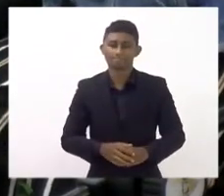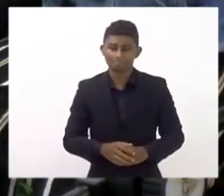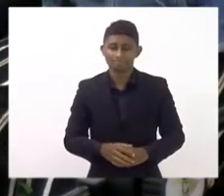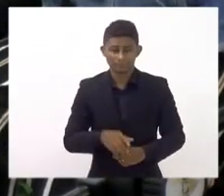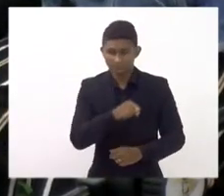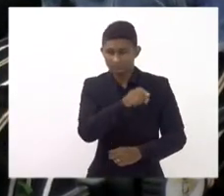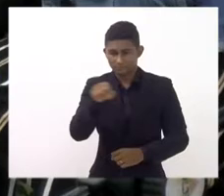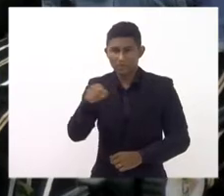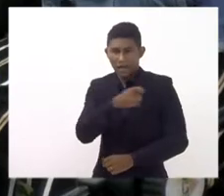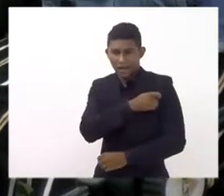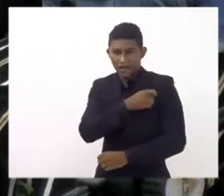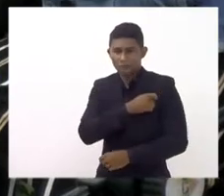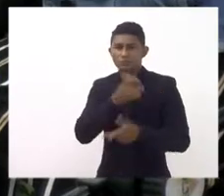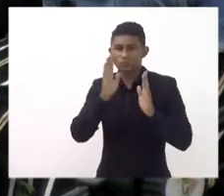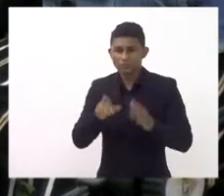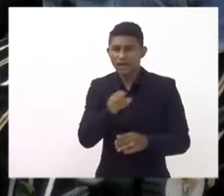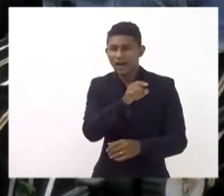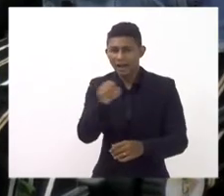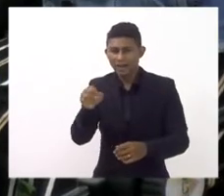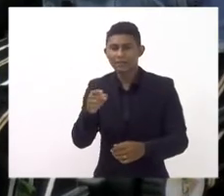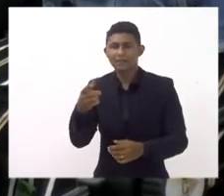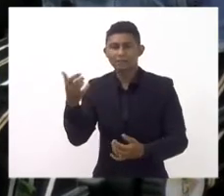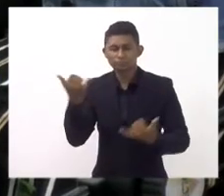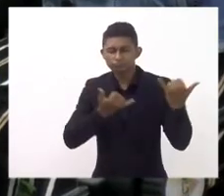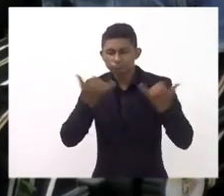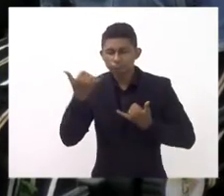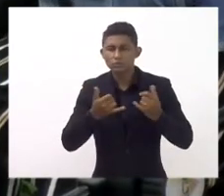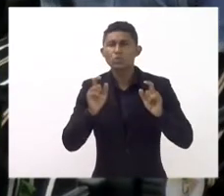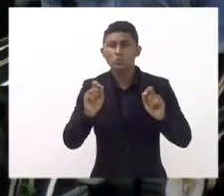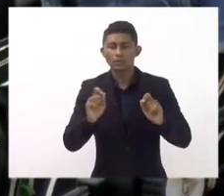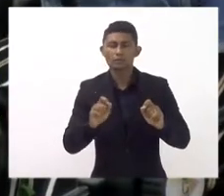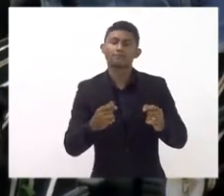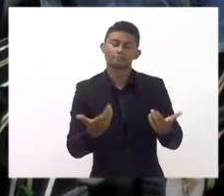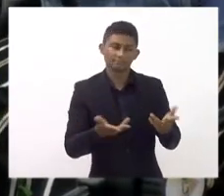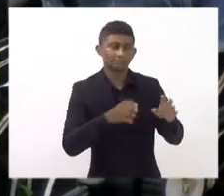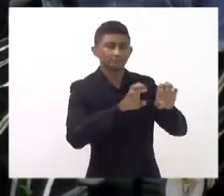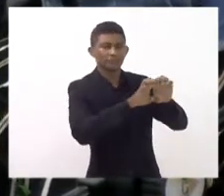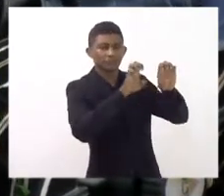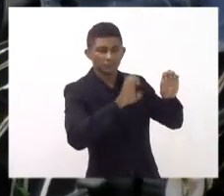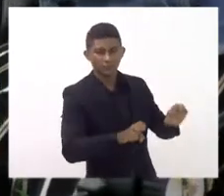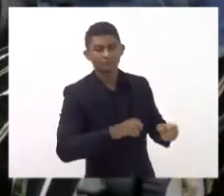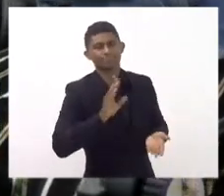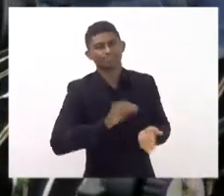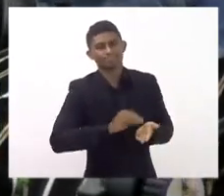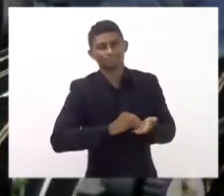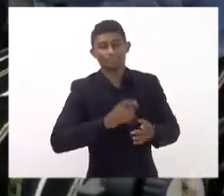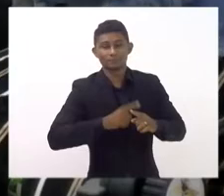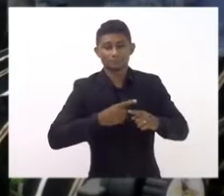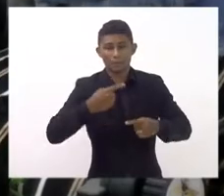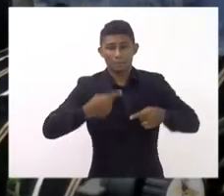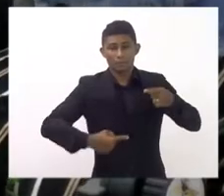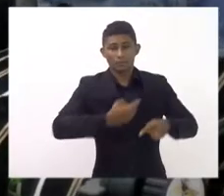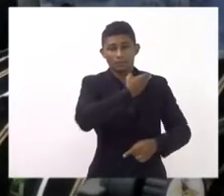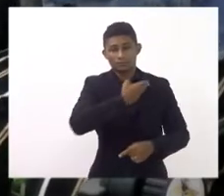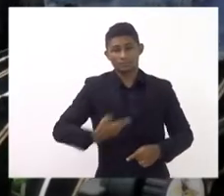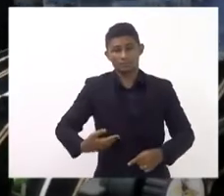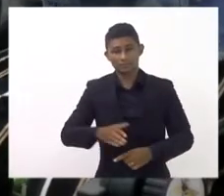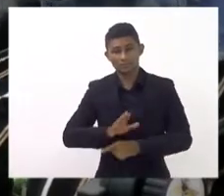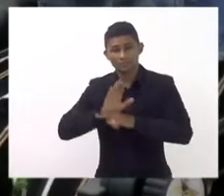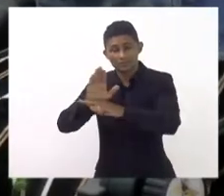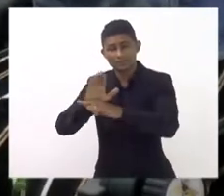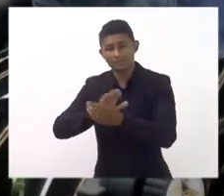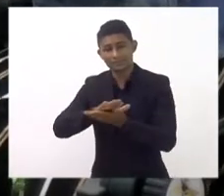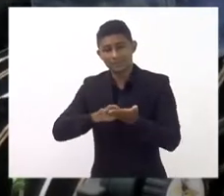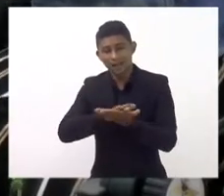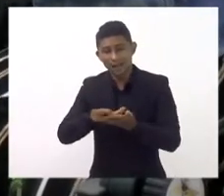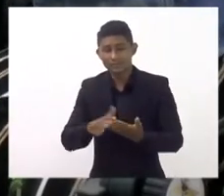aluno que invadiu. É a ausência de estrutura que não é dada por políticas públicas para a educação ser efetivada. É